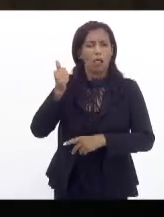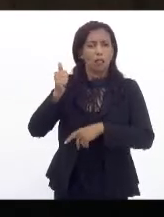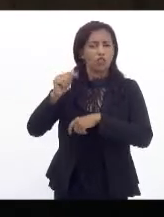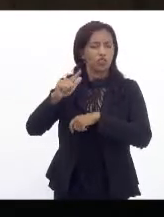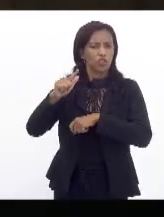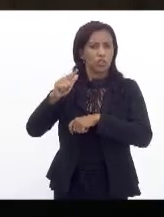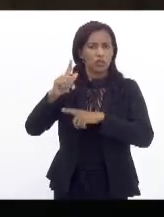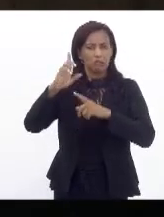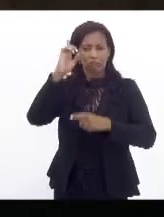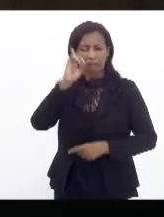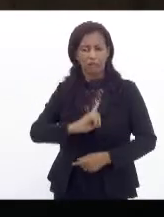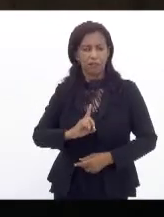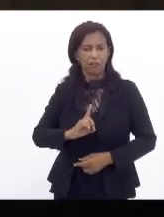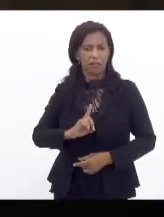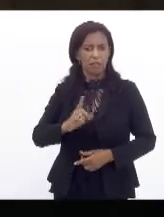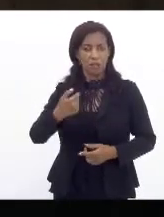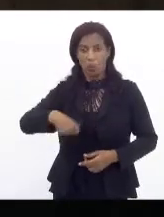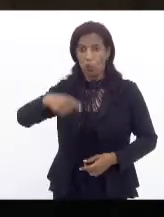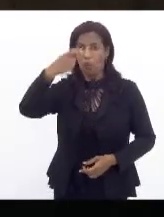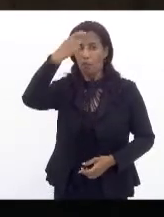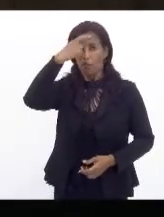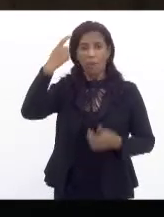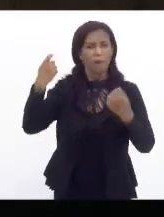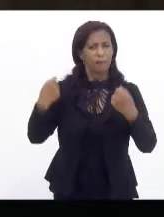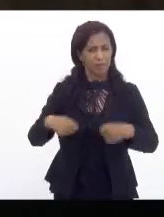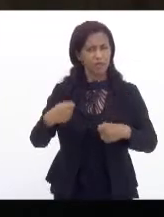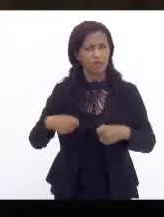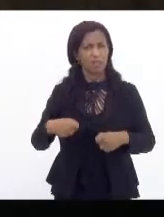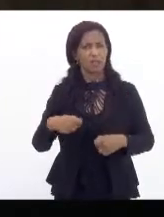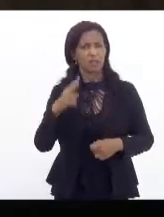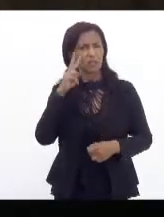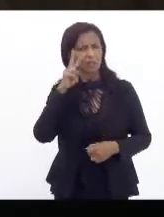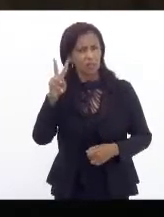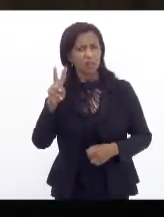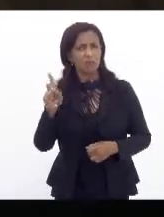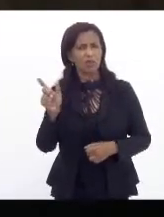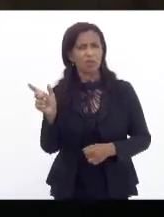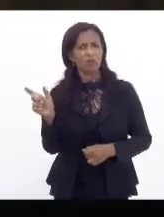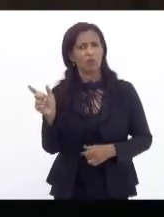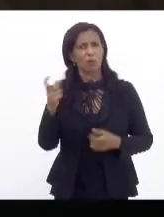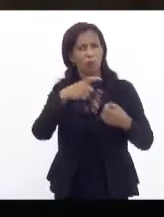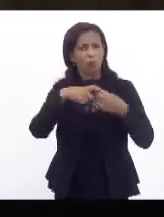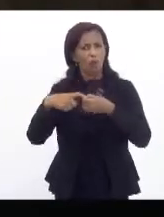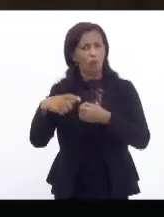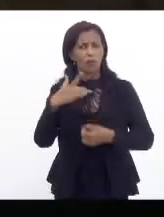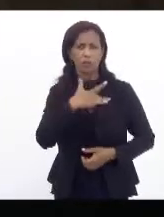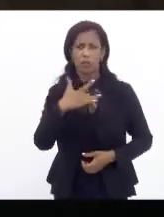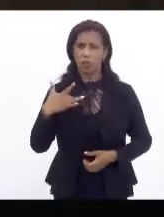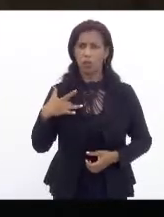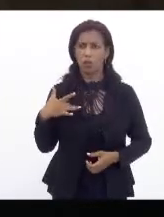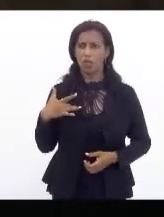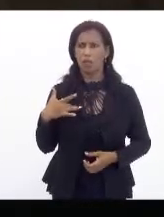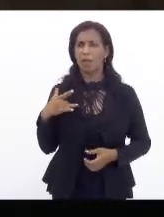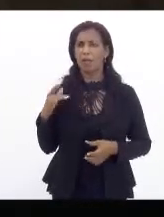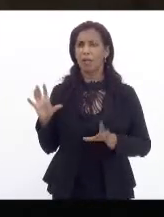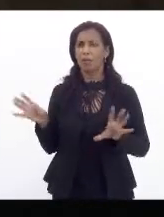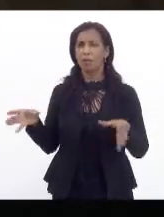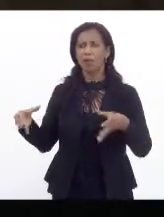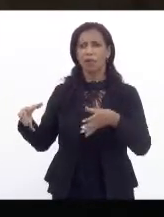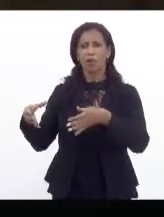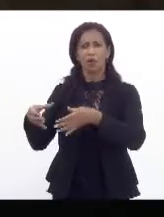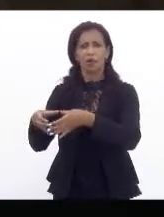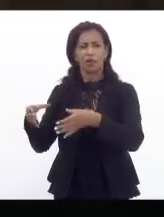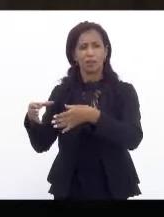ou mental, ao que nos parece, tem mesmo que ser revista pelos planos de saúde. Esses camaradas estão se enchendo de